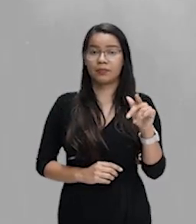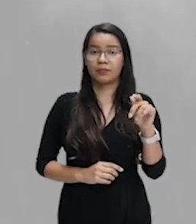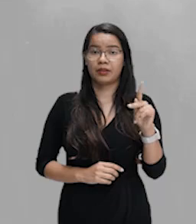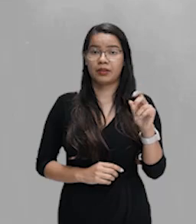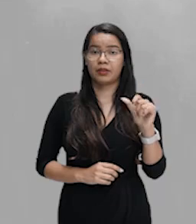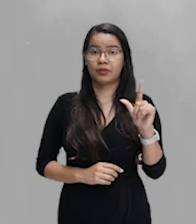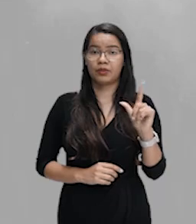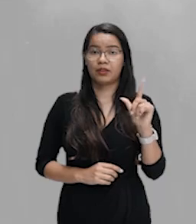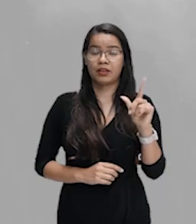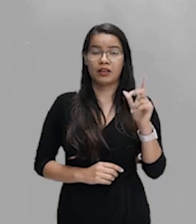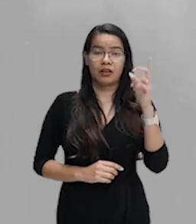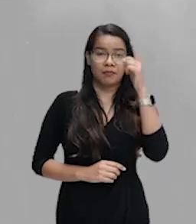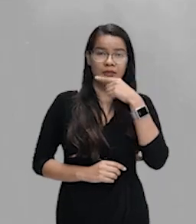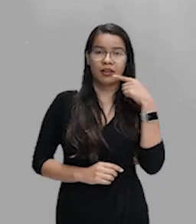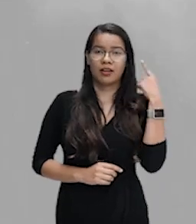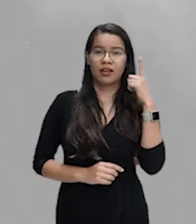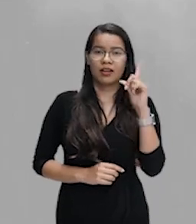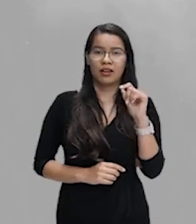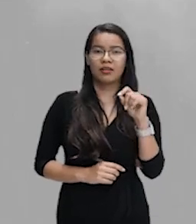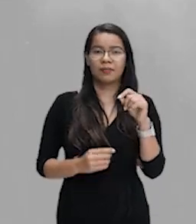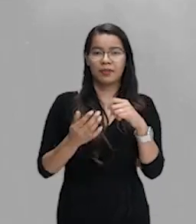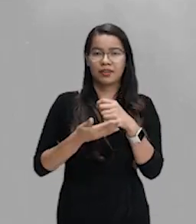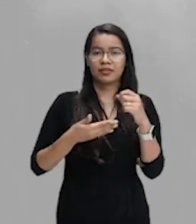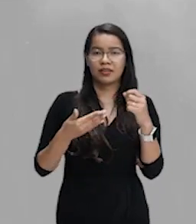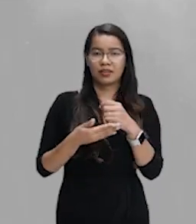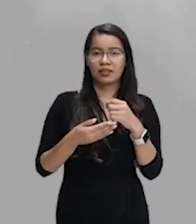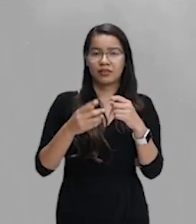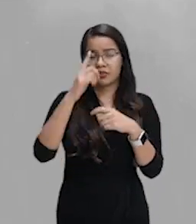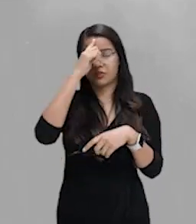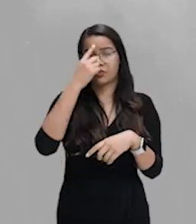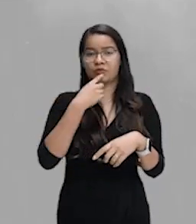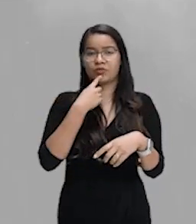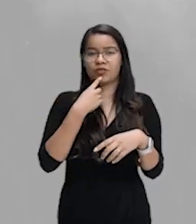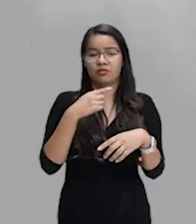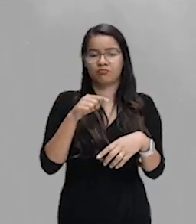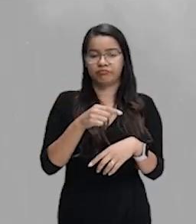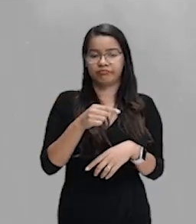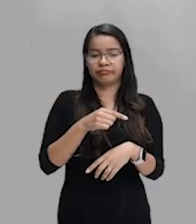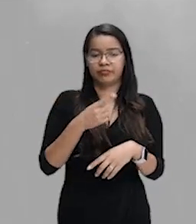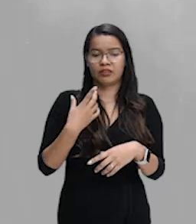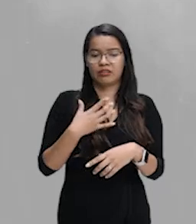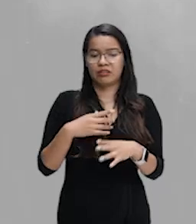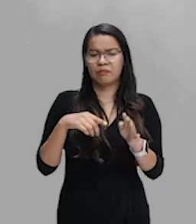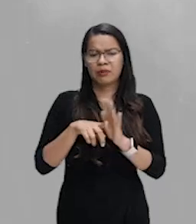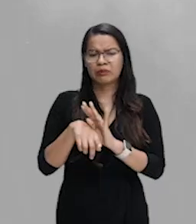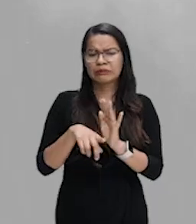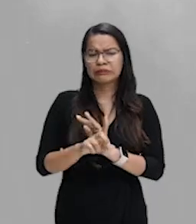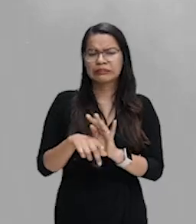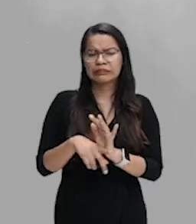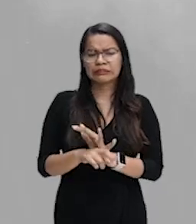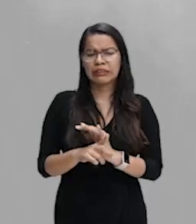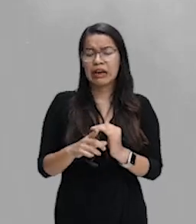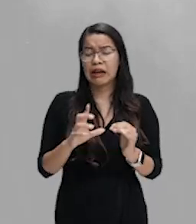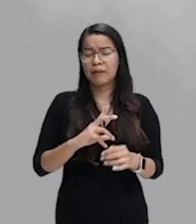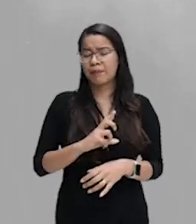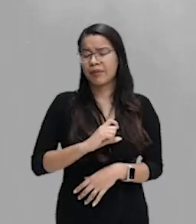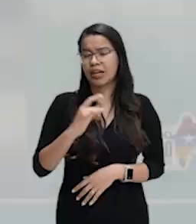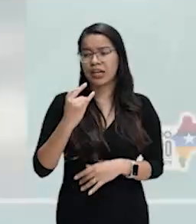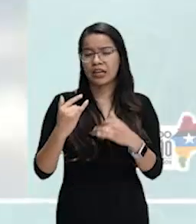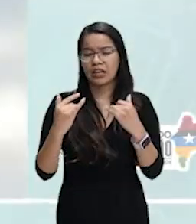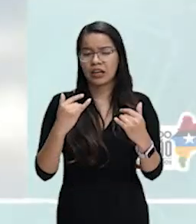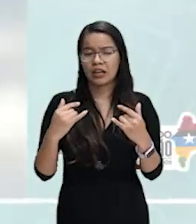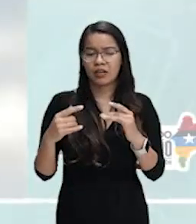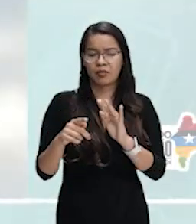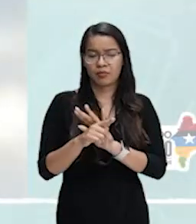Dalí. Questionador, polêmico, né? Adorava chamar atenção. Suas próprias fotografias eram muito extravagantes.